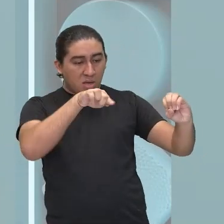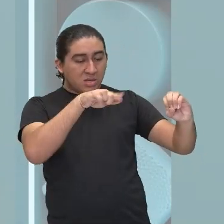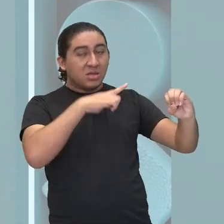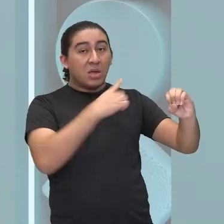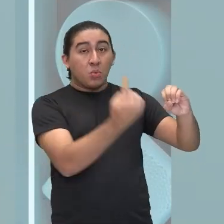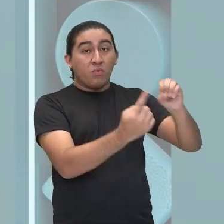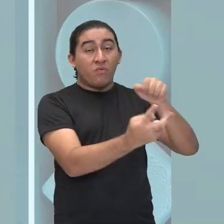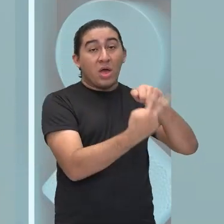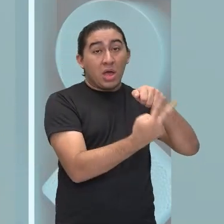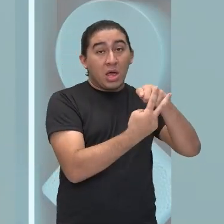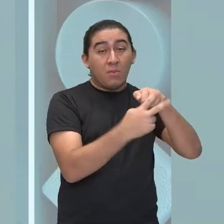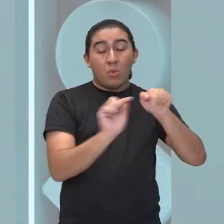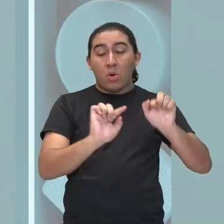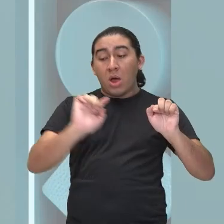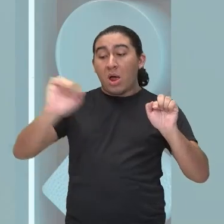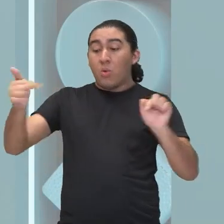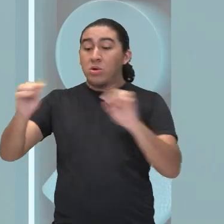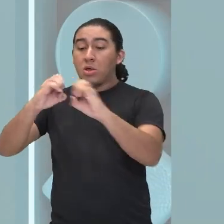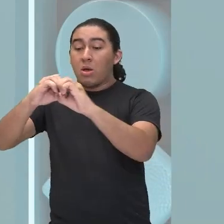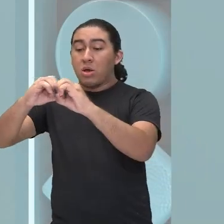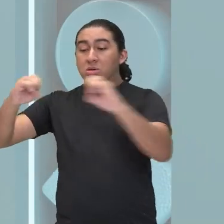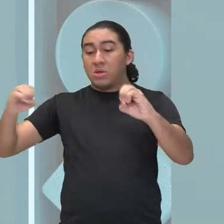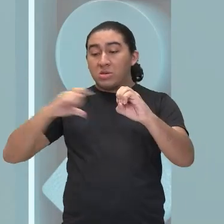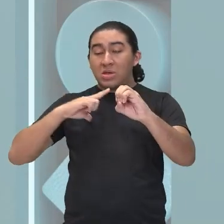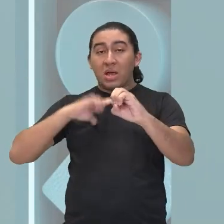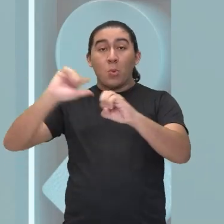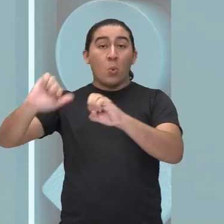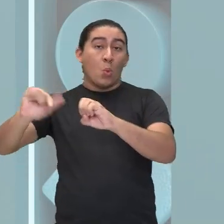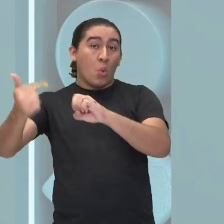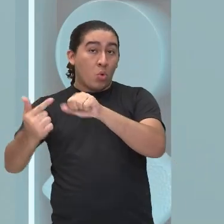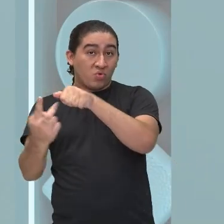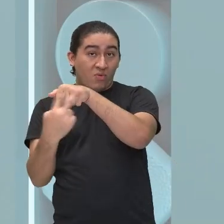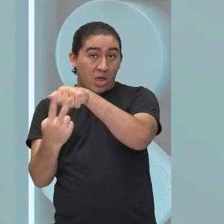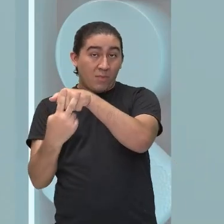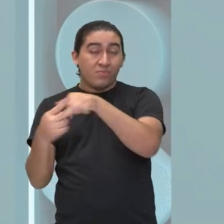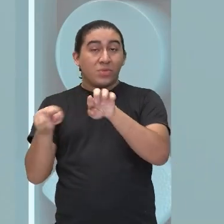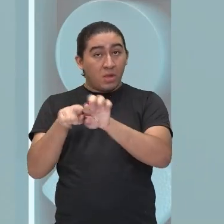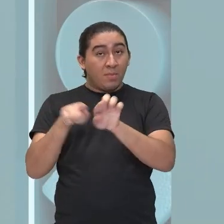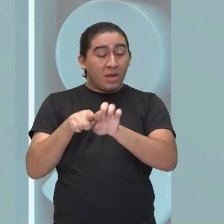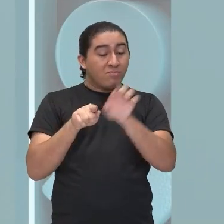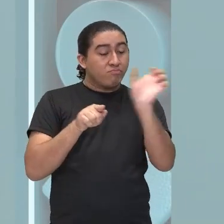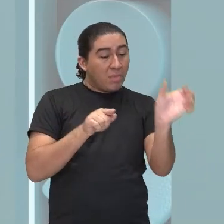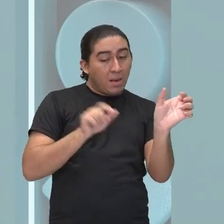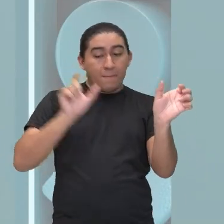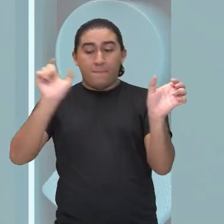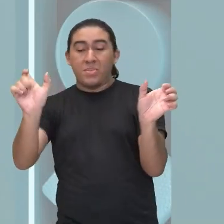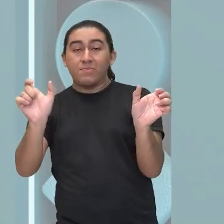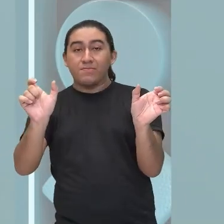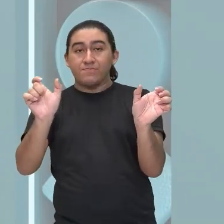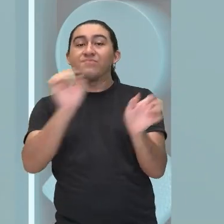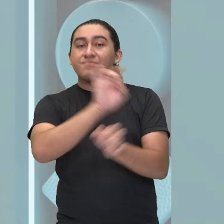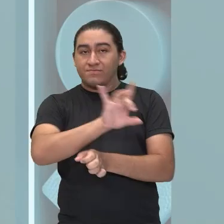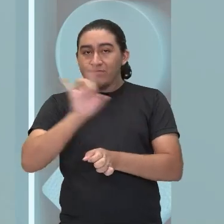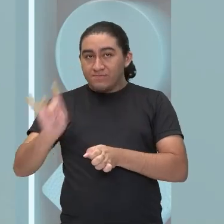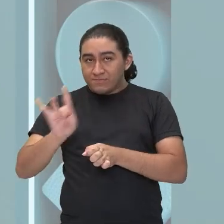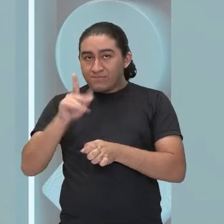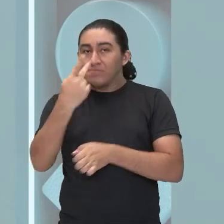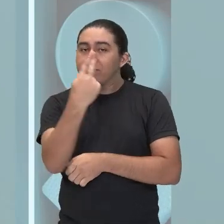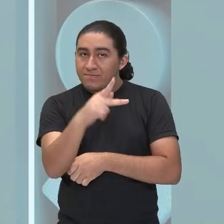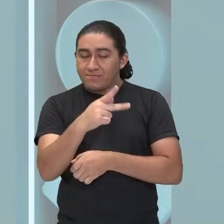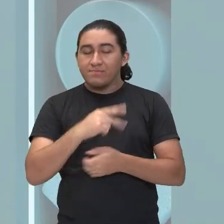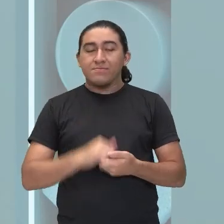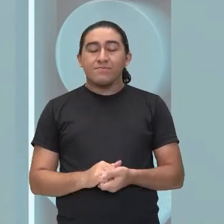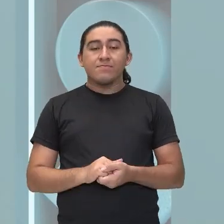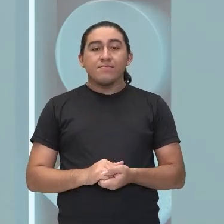ou mais, então vamos ter pelo menos dois enunciados que se organizam em torno de verbo cada um deles, ok? E aí,